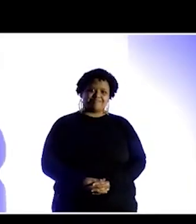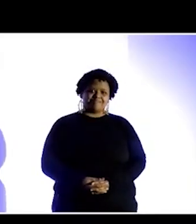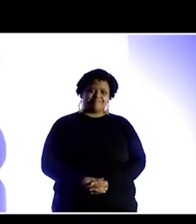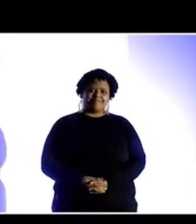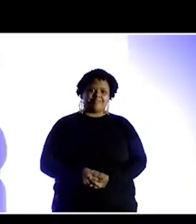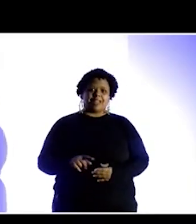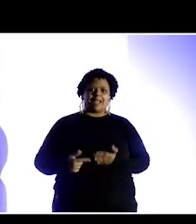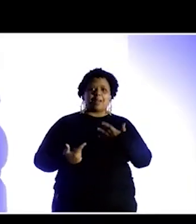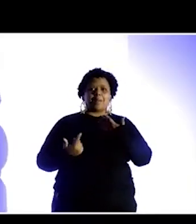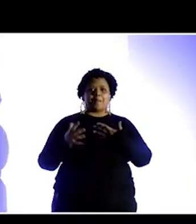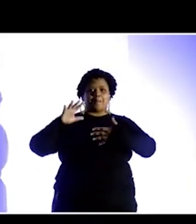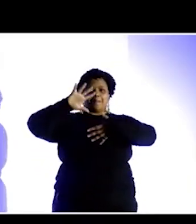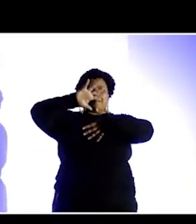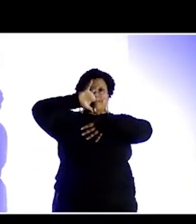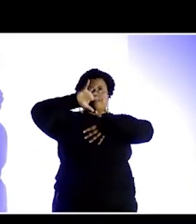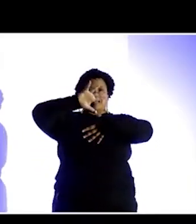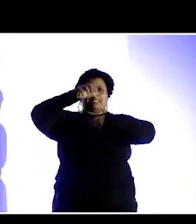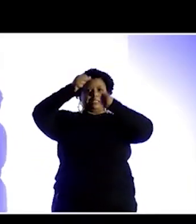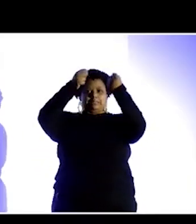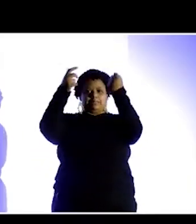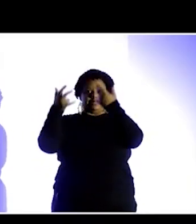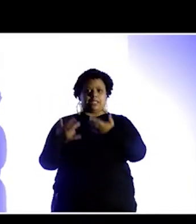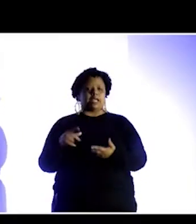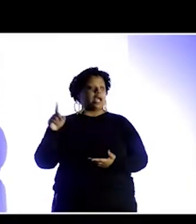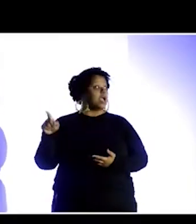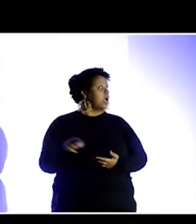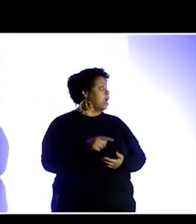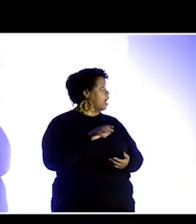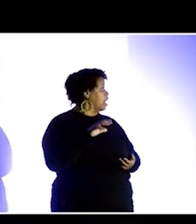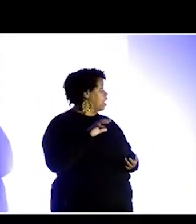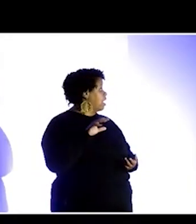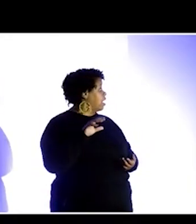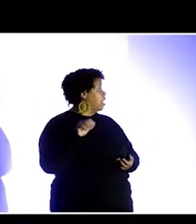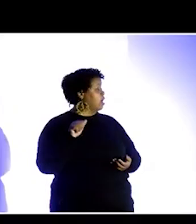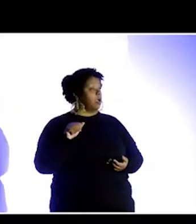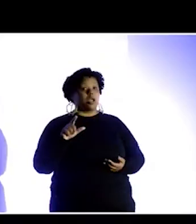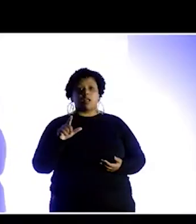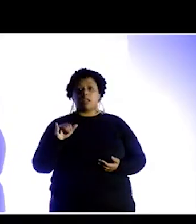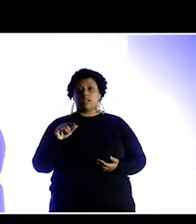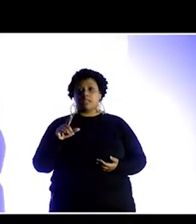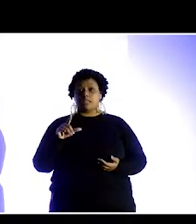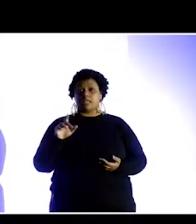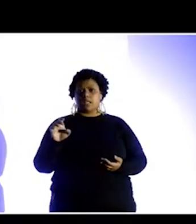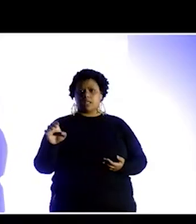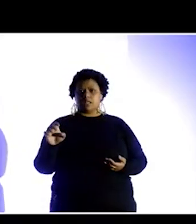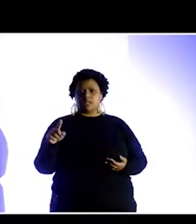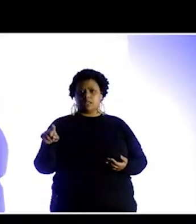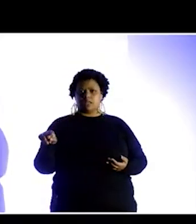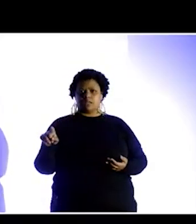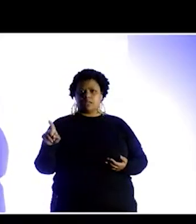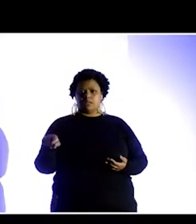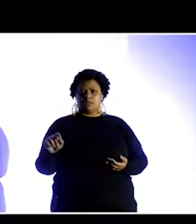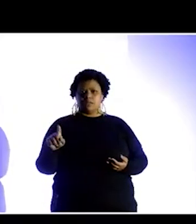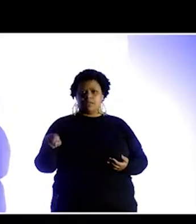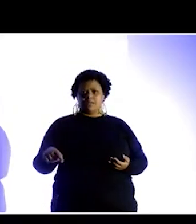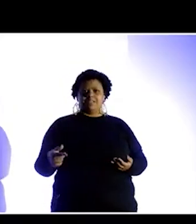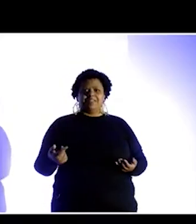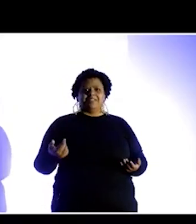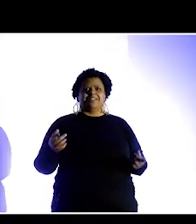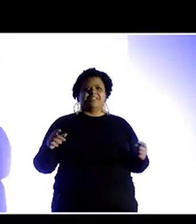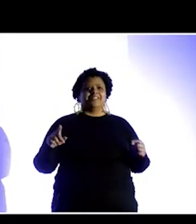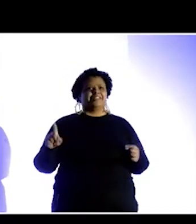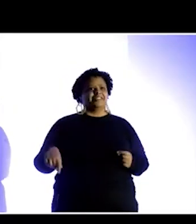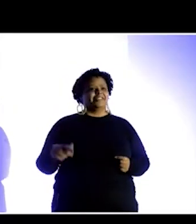Esse mapinha aqui, pequenininho aqui, mostra o índice de aridez. Esse índice de aridez ele faz aquela classificação,